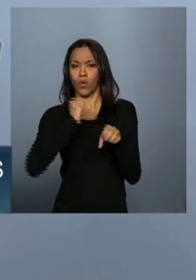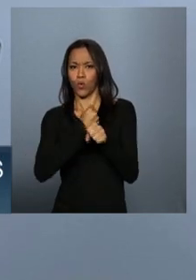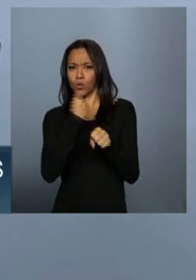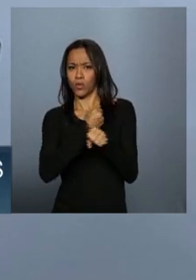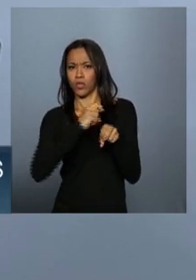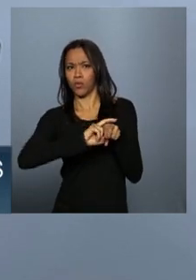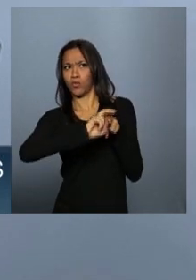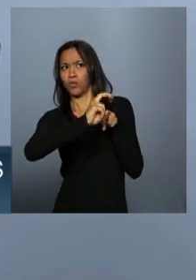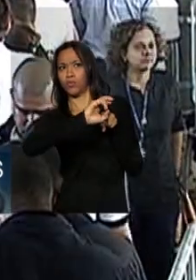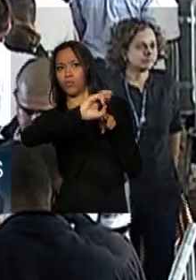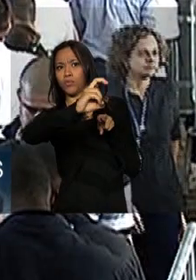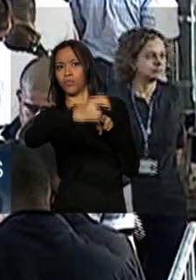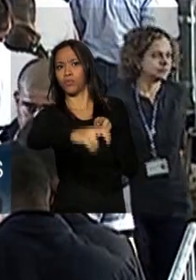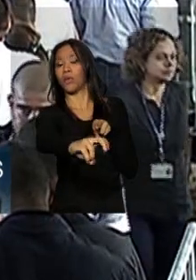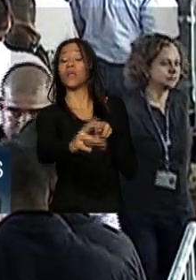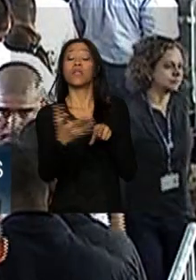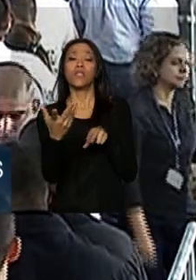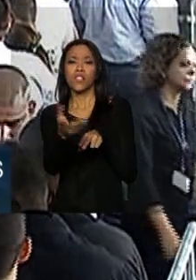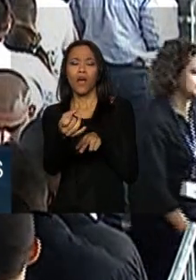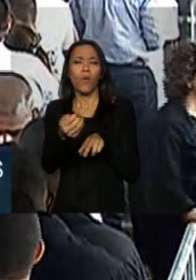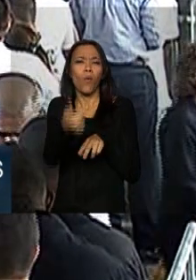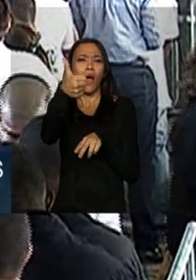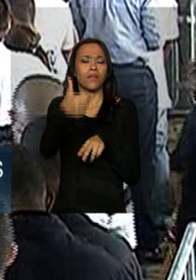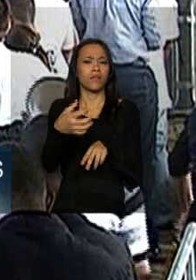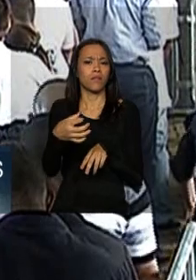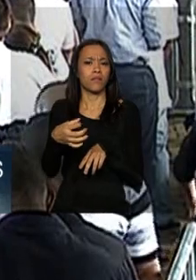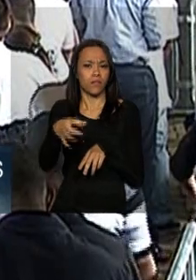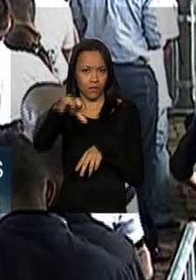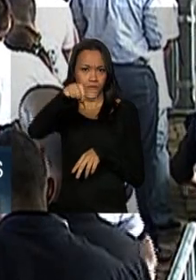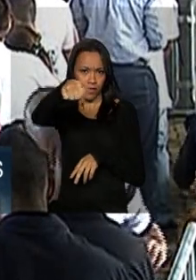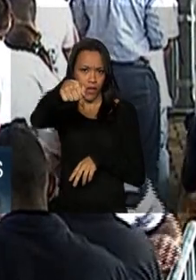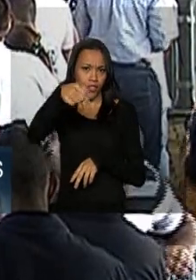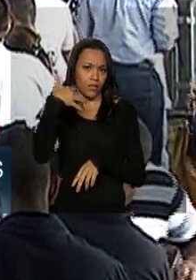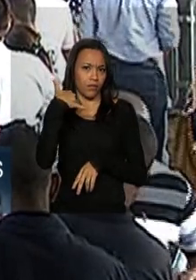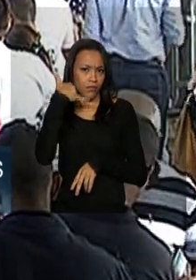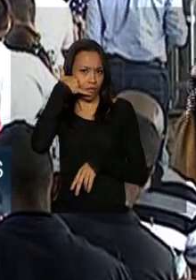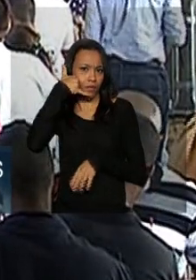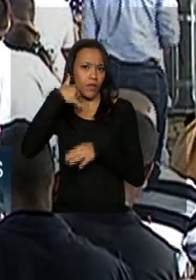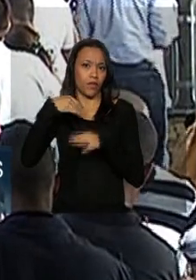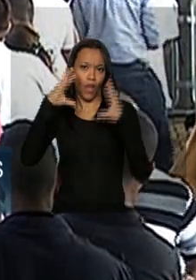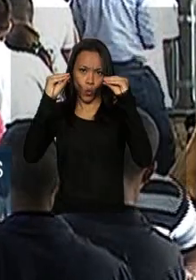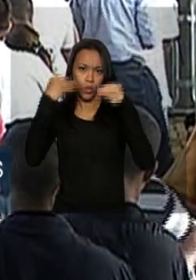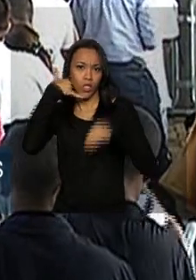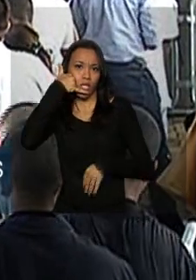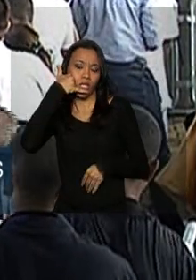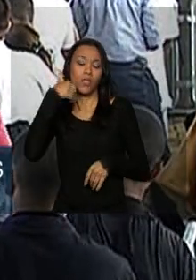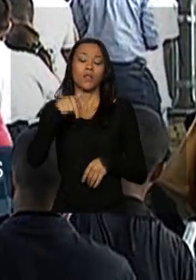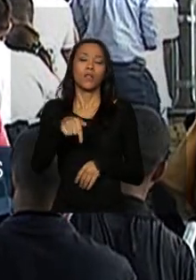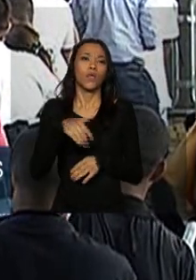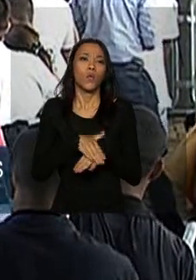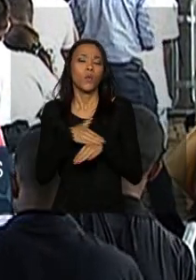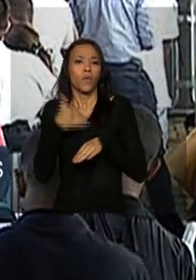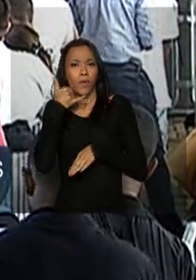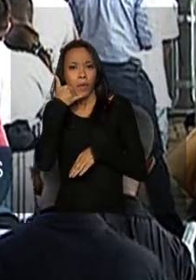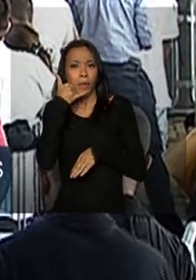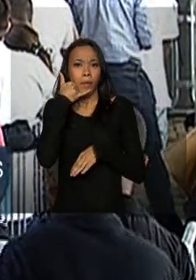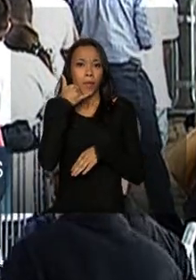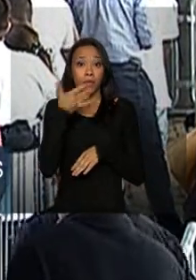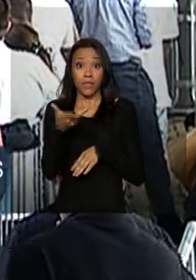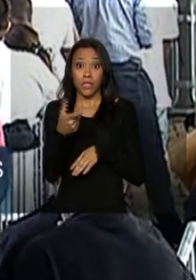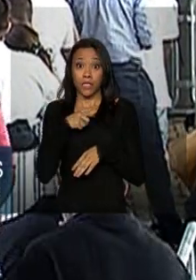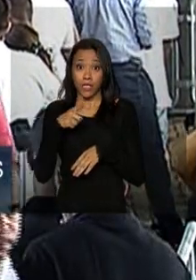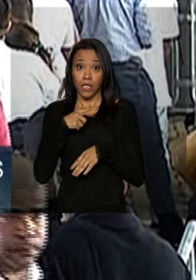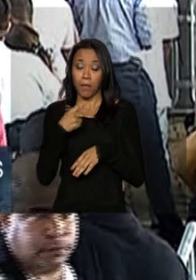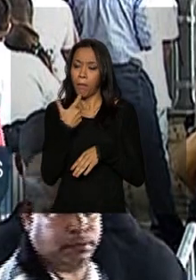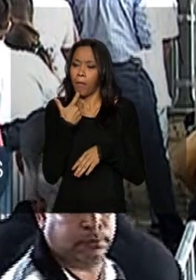prefeito Eduardo Paes, já quase 7 horas da noite, presidente. Um grande investimento aqui, ao lado da Rio